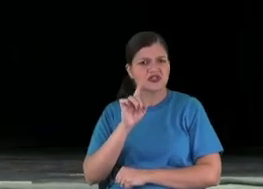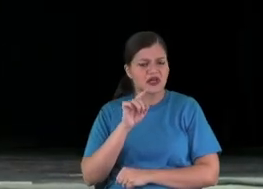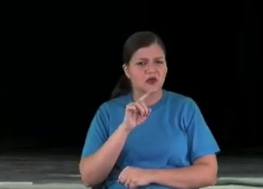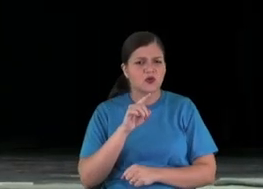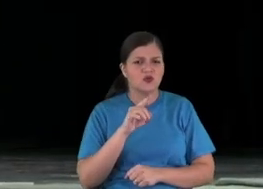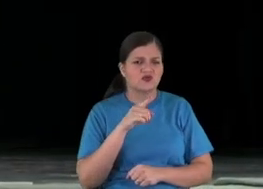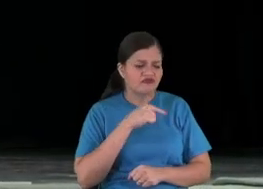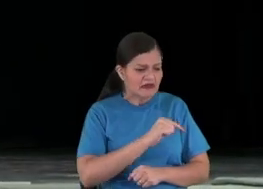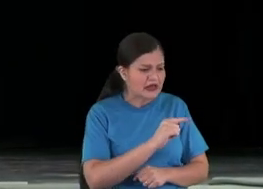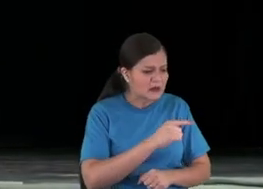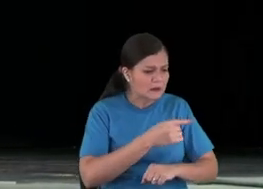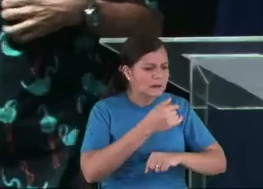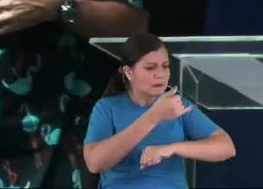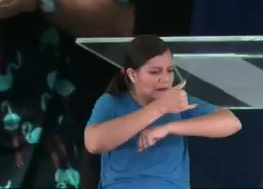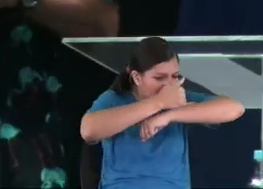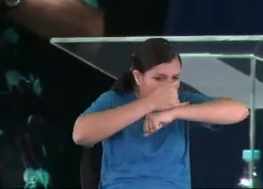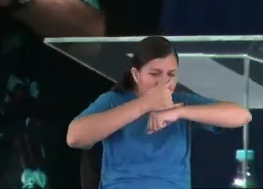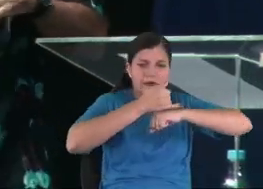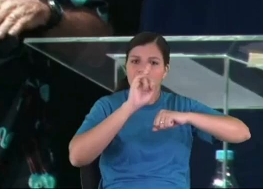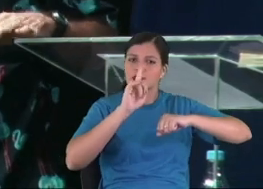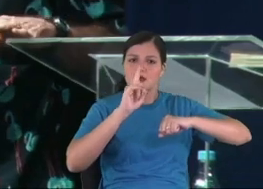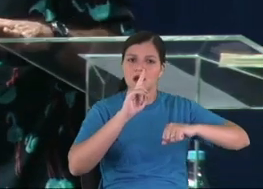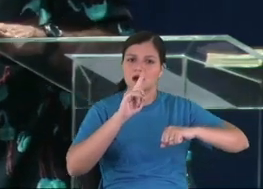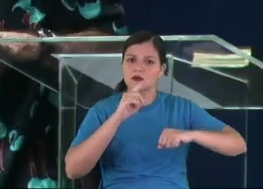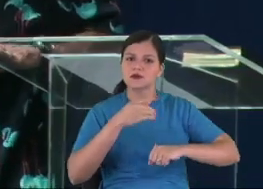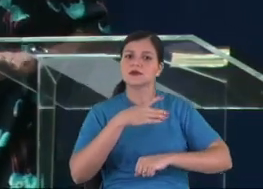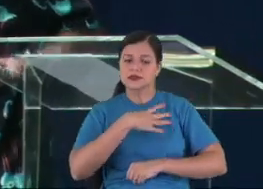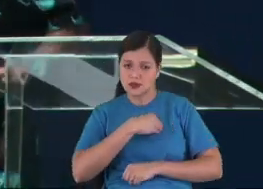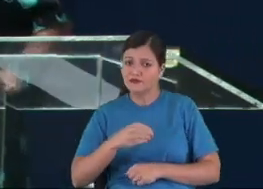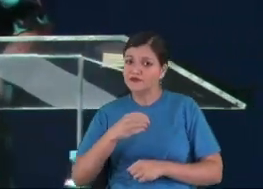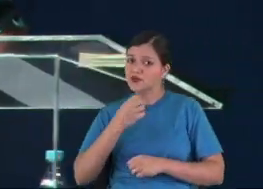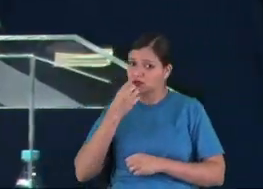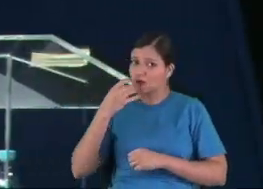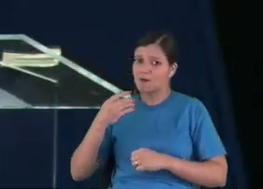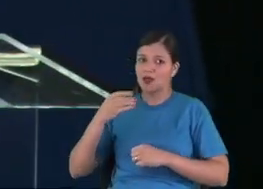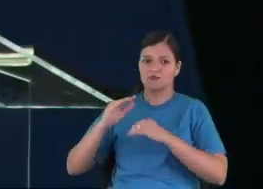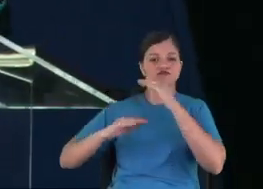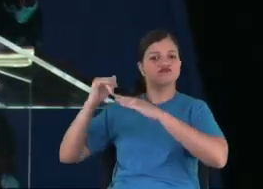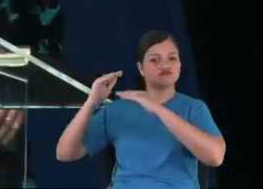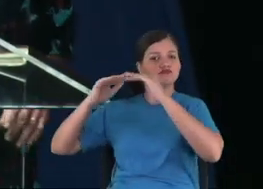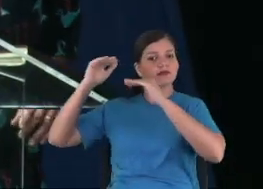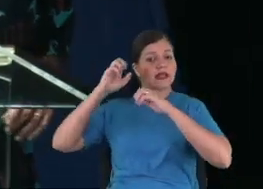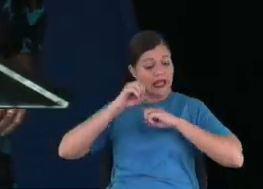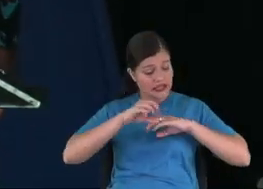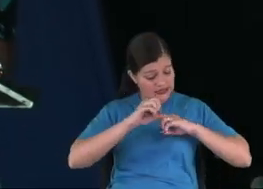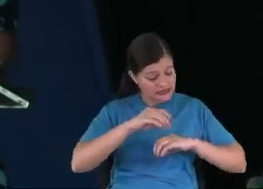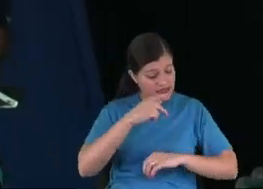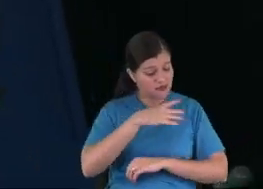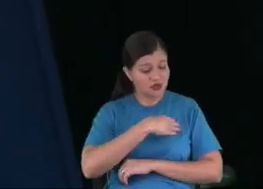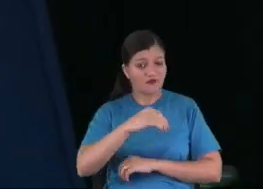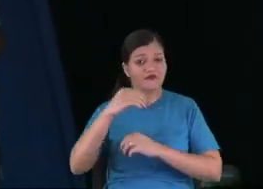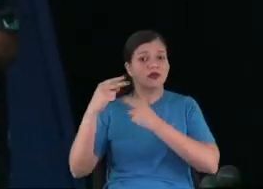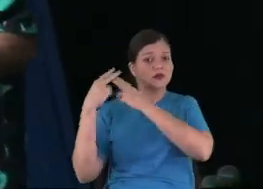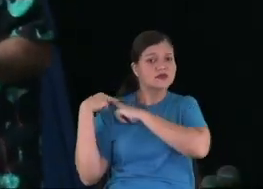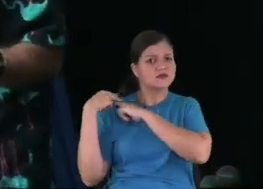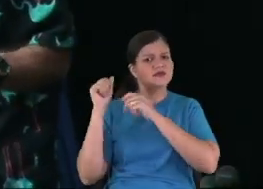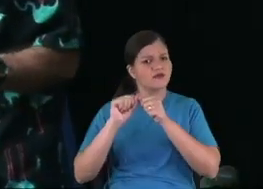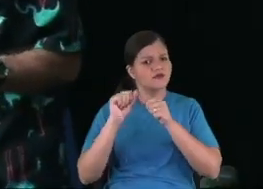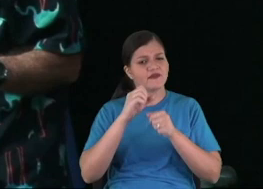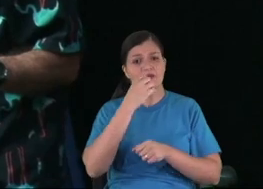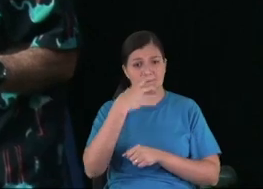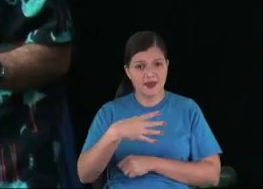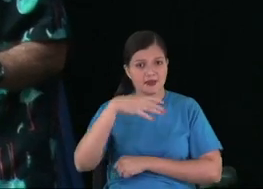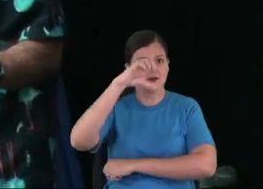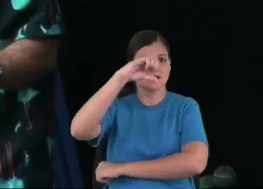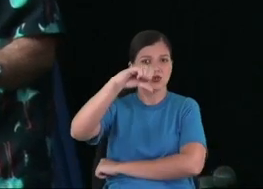galeras. Filhos são bem-sucedidos. Ensine o seu filho responsabilidade. Isso faz bem. Ensine o seu filho,